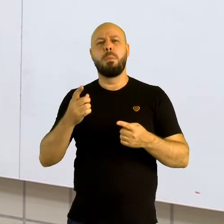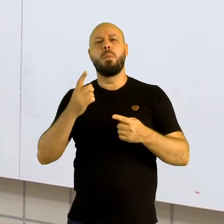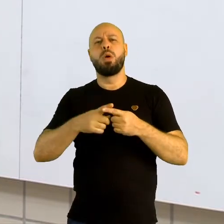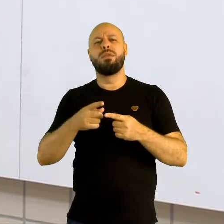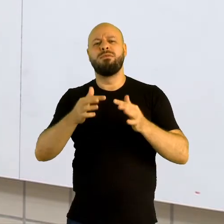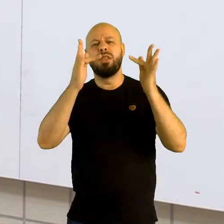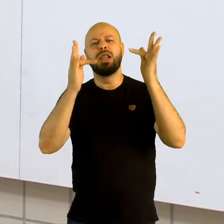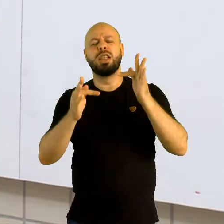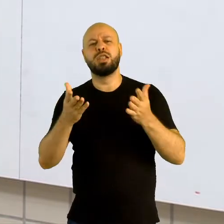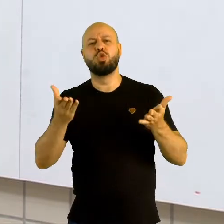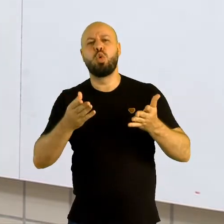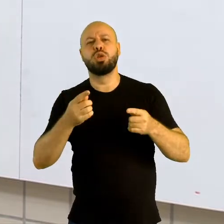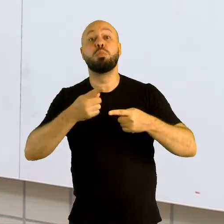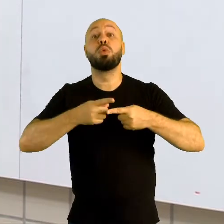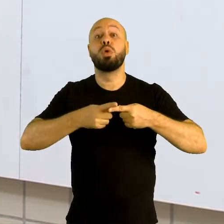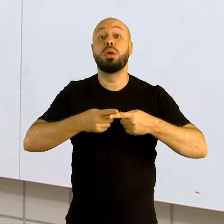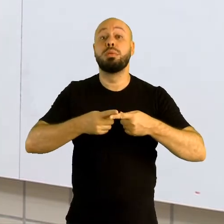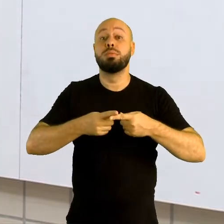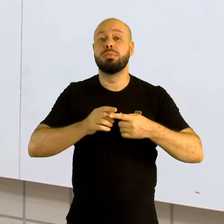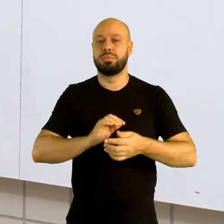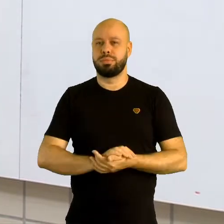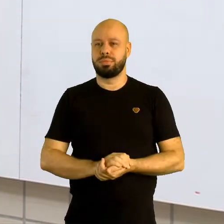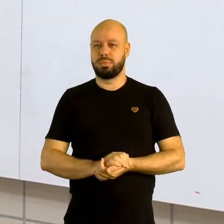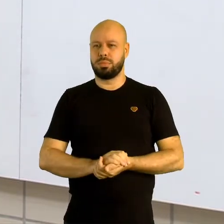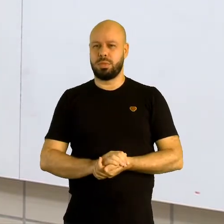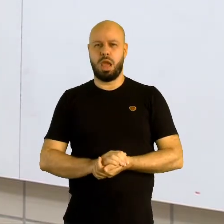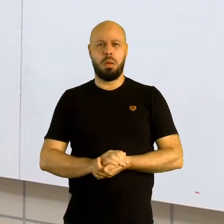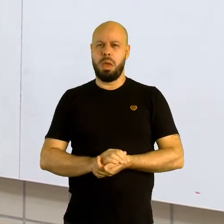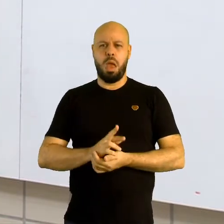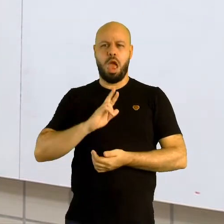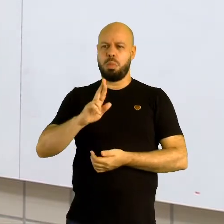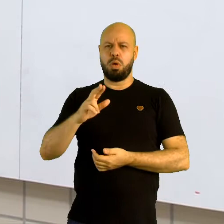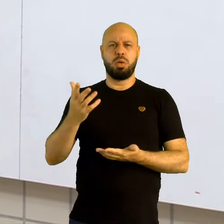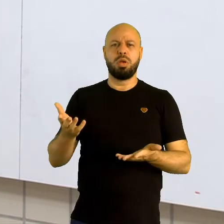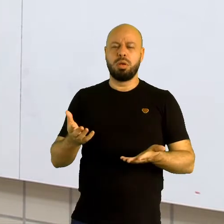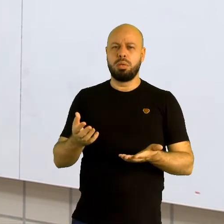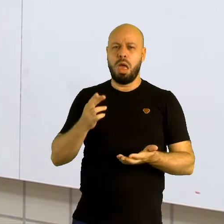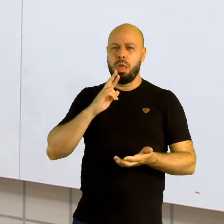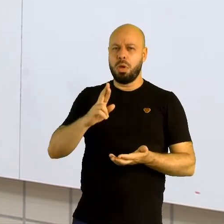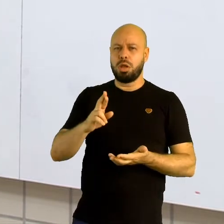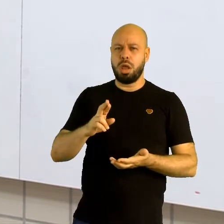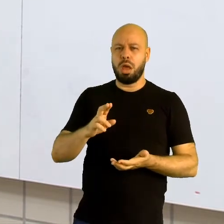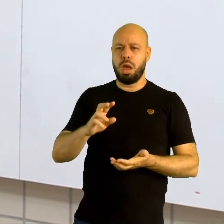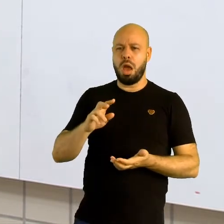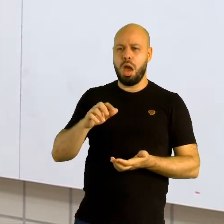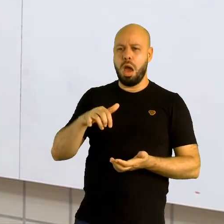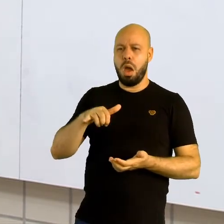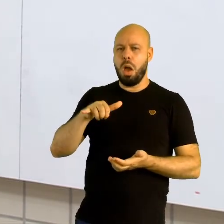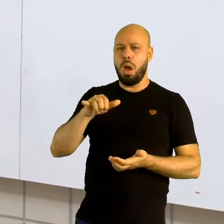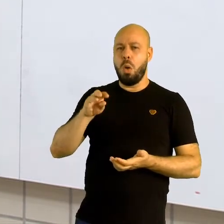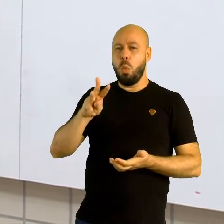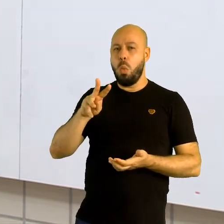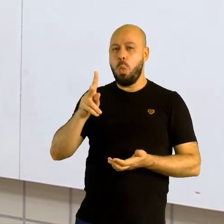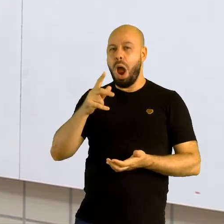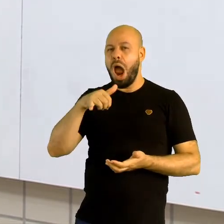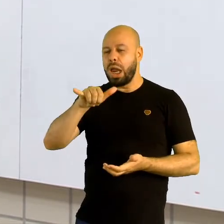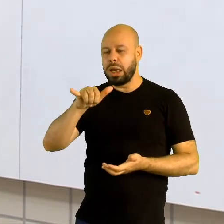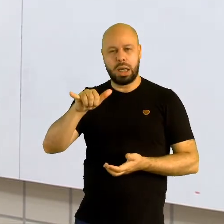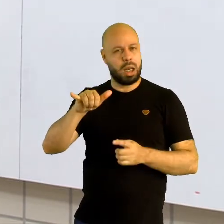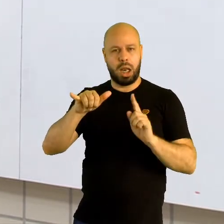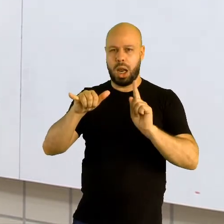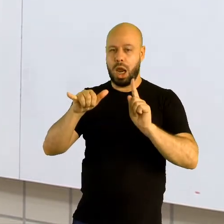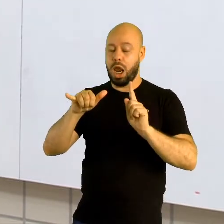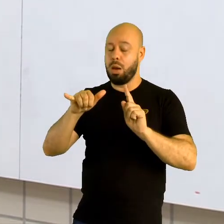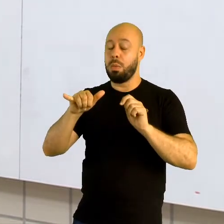feliz hoje? Então, eu vou responder não com esse why, por quê, mas sim com o motivo. Because you are here with